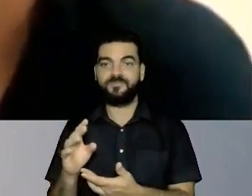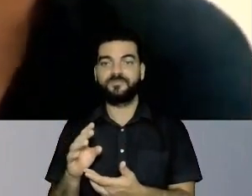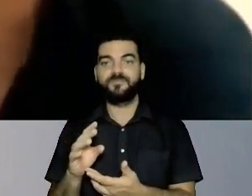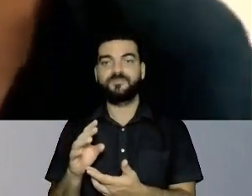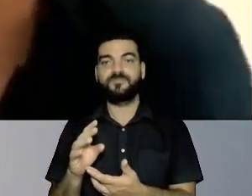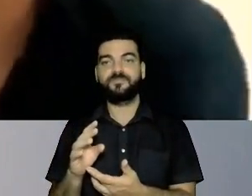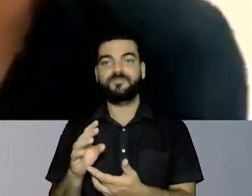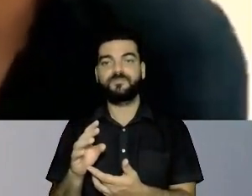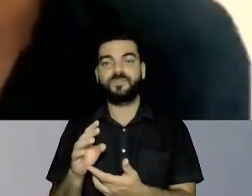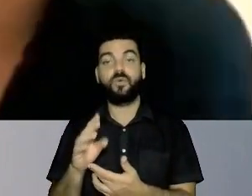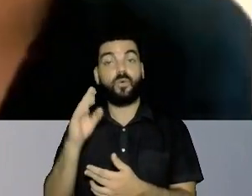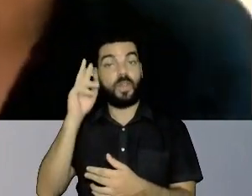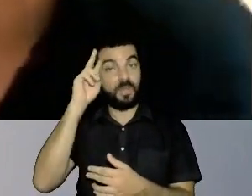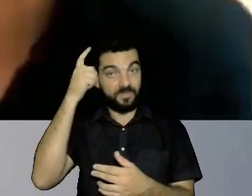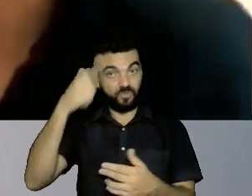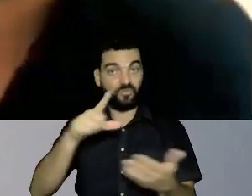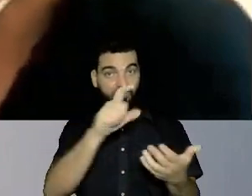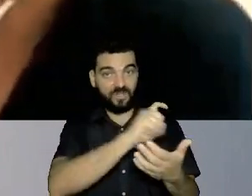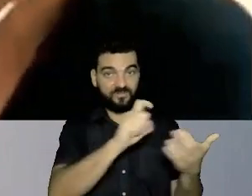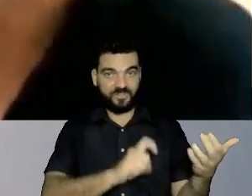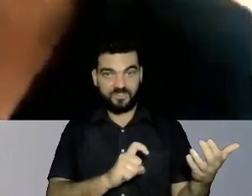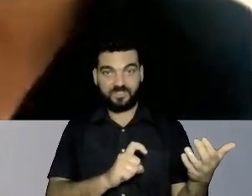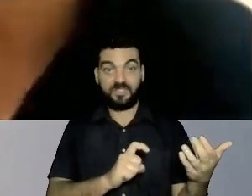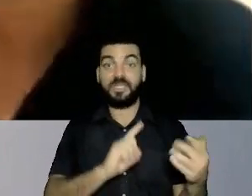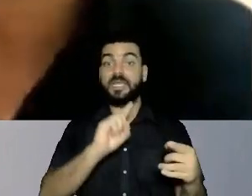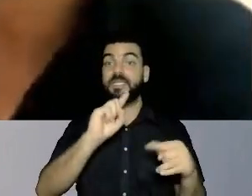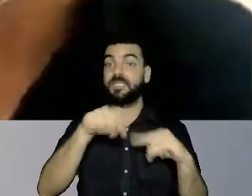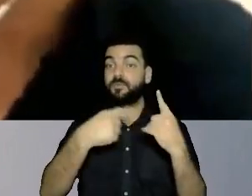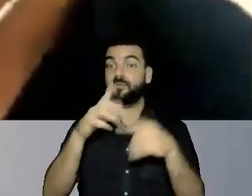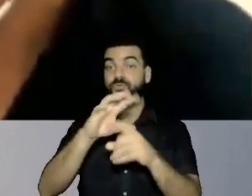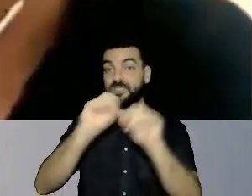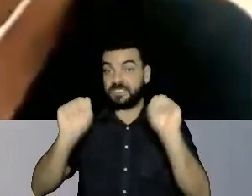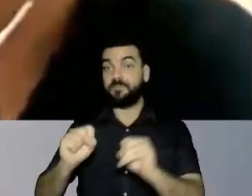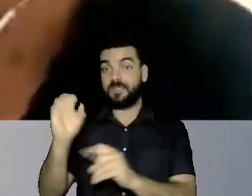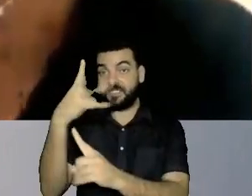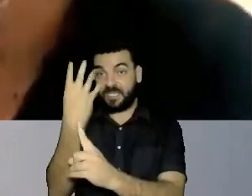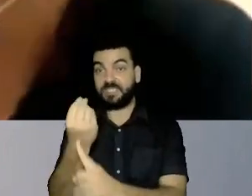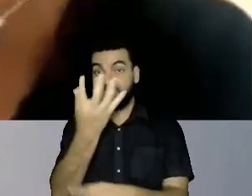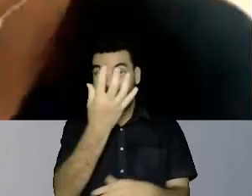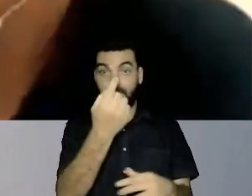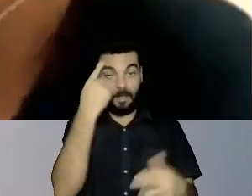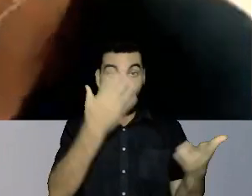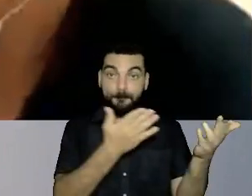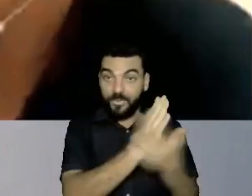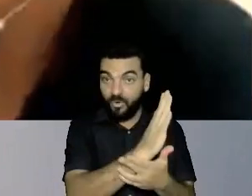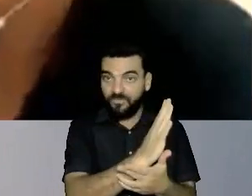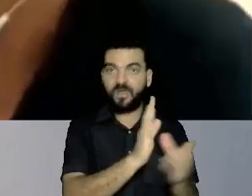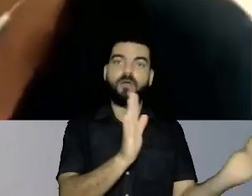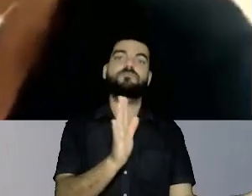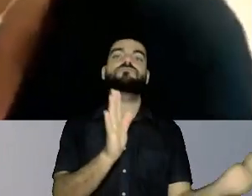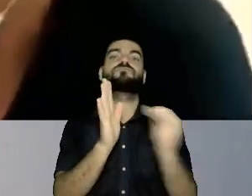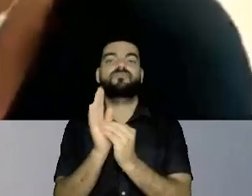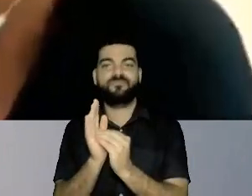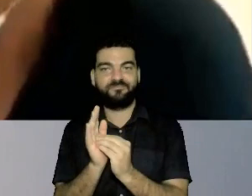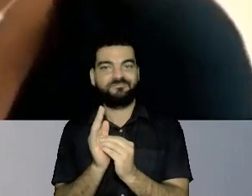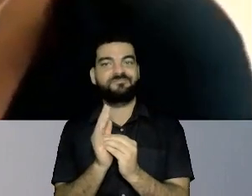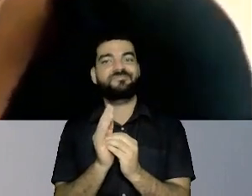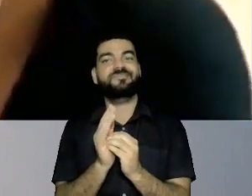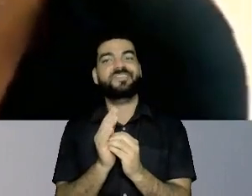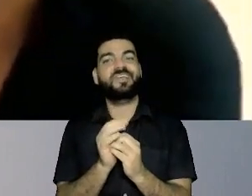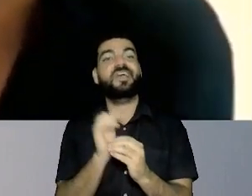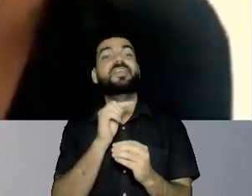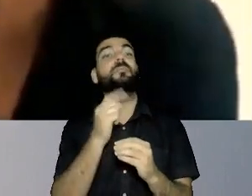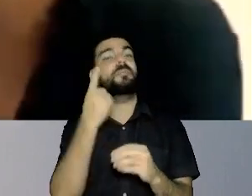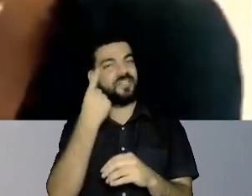Pensando todas essas questões também, voltando ainda para o grafite, quando o